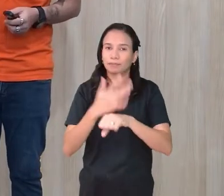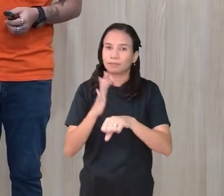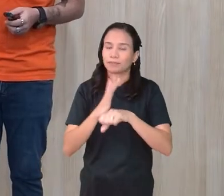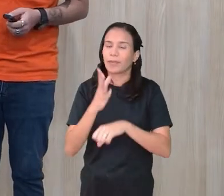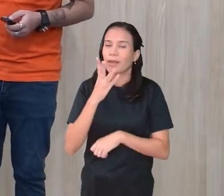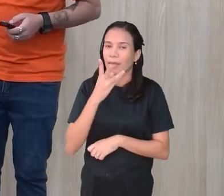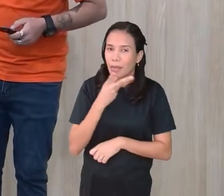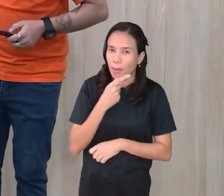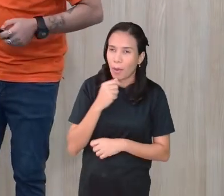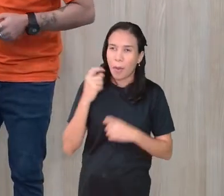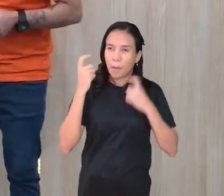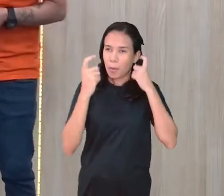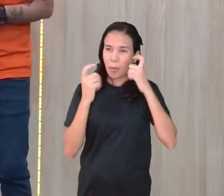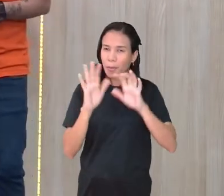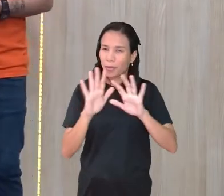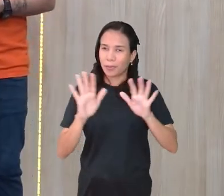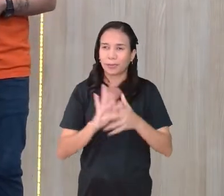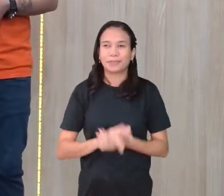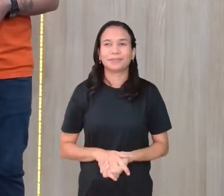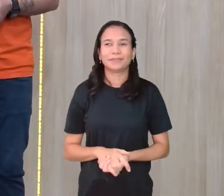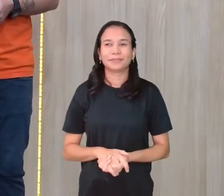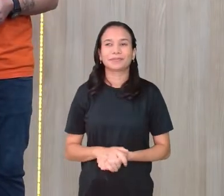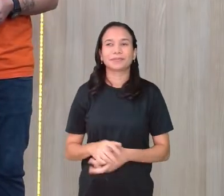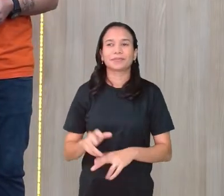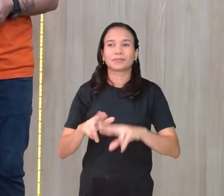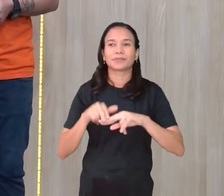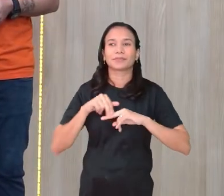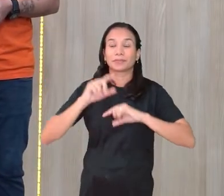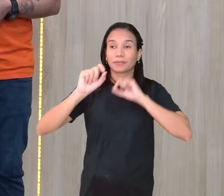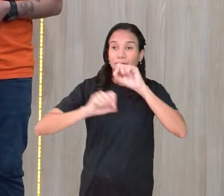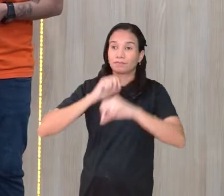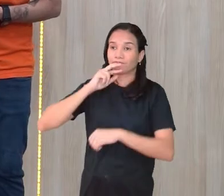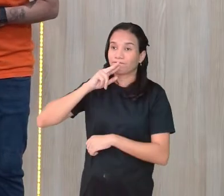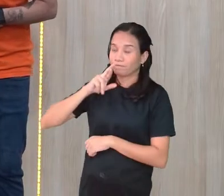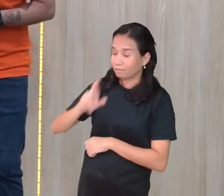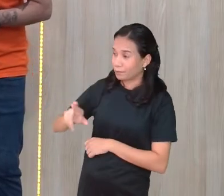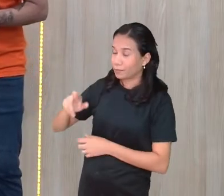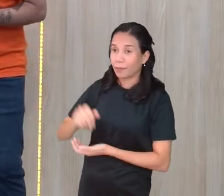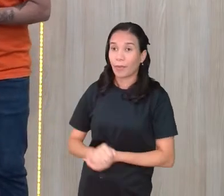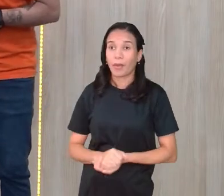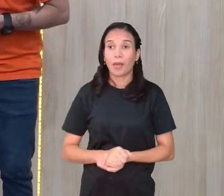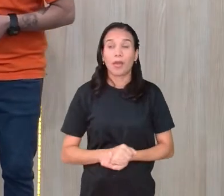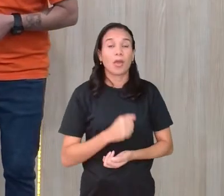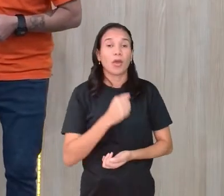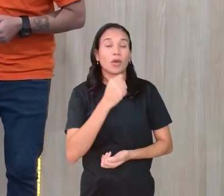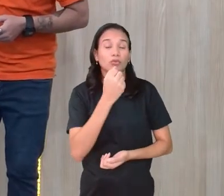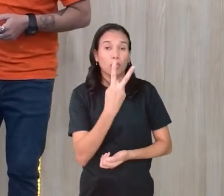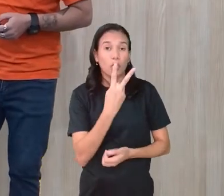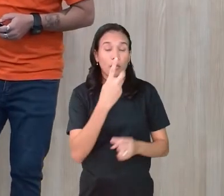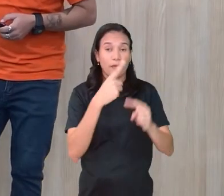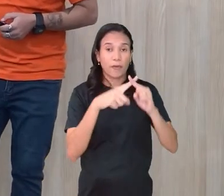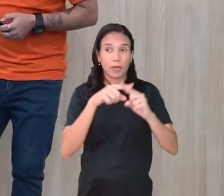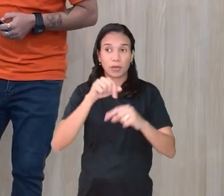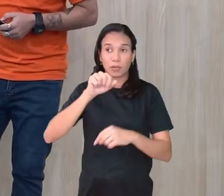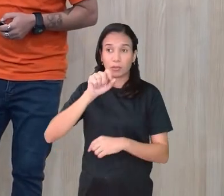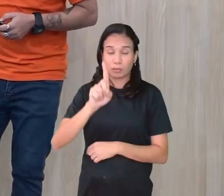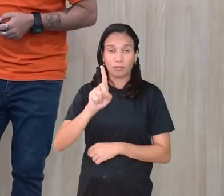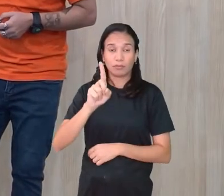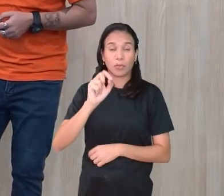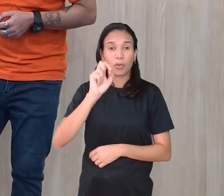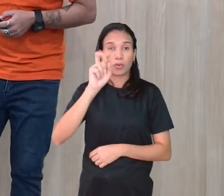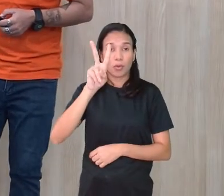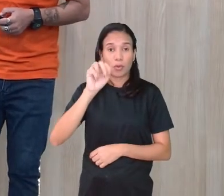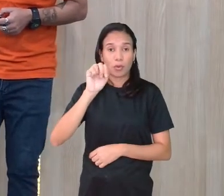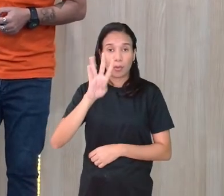um tempinho, não se preocupa não. Mas olha com relação ao resultado. 2 vezes 1, ou seja, tem ali ó, 2, 4,